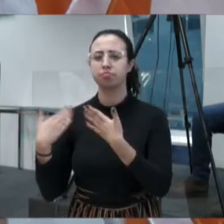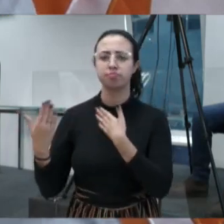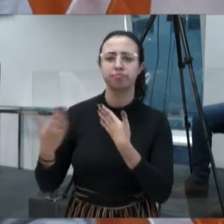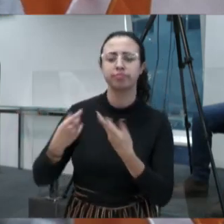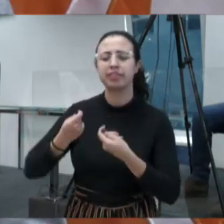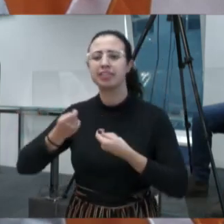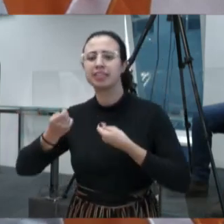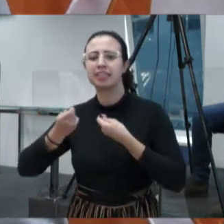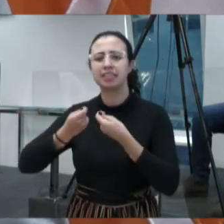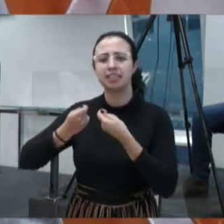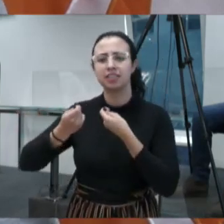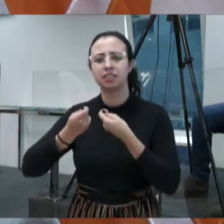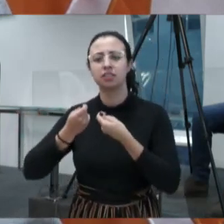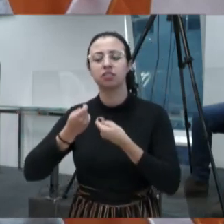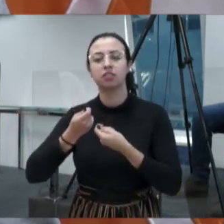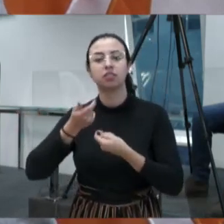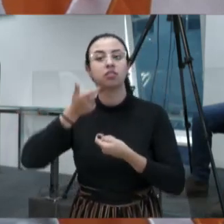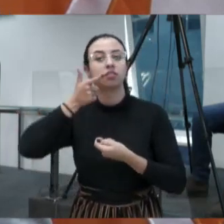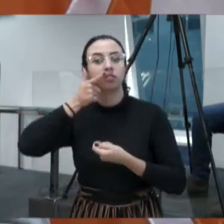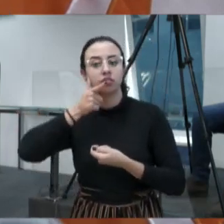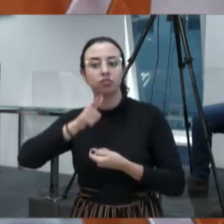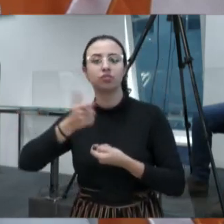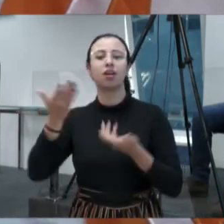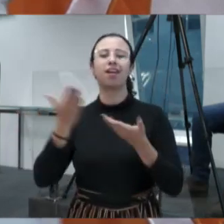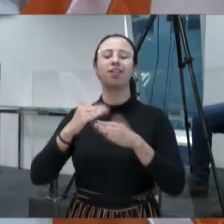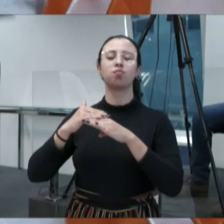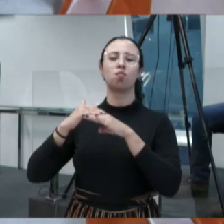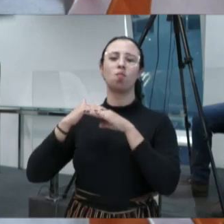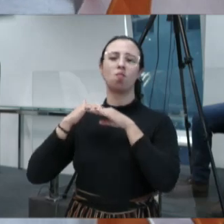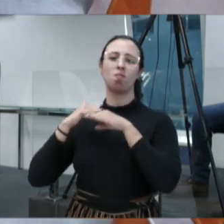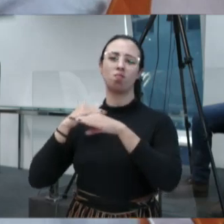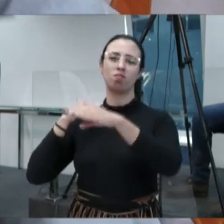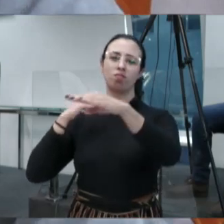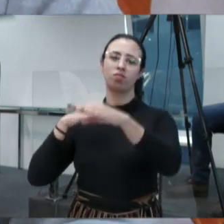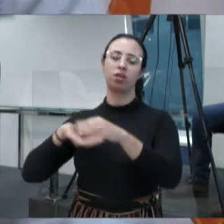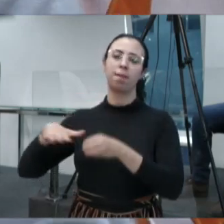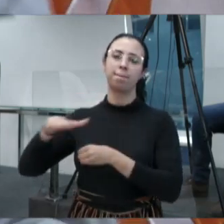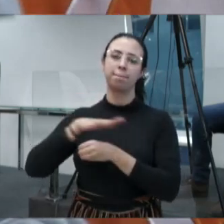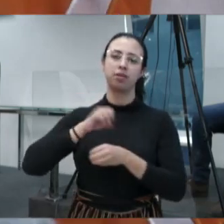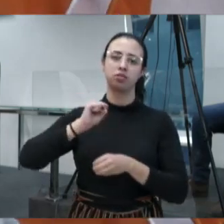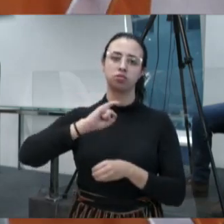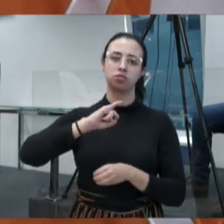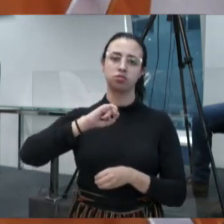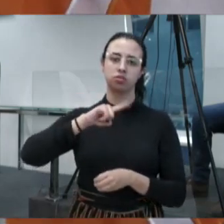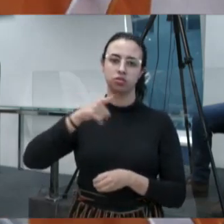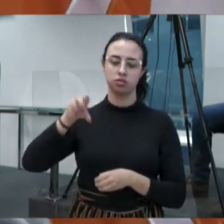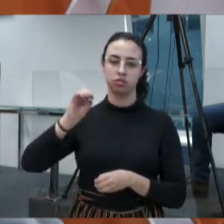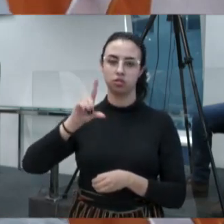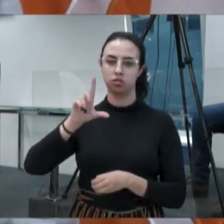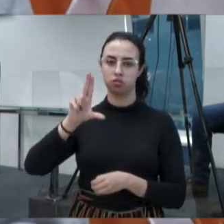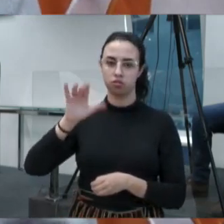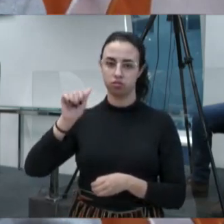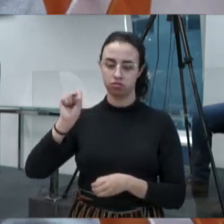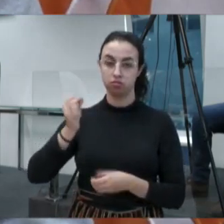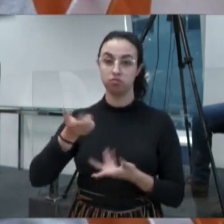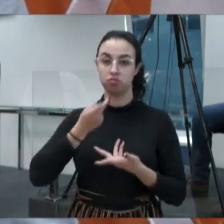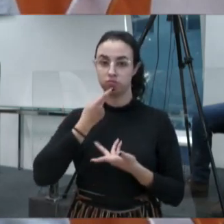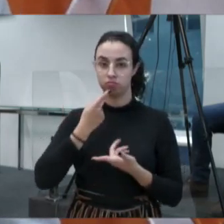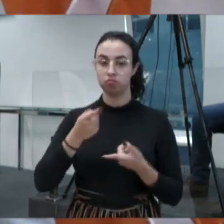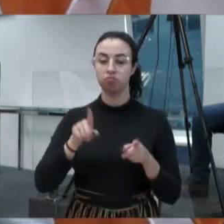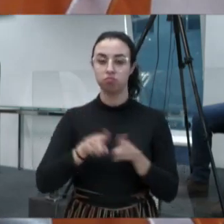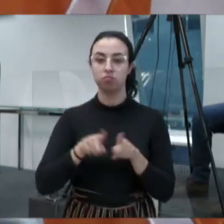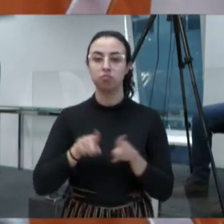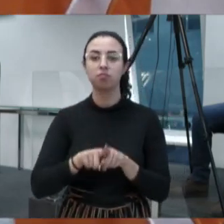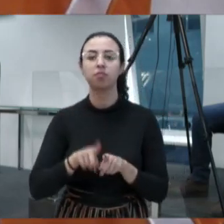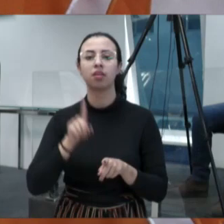está acontecendo mais essa pavimentação importante lá para o bairro São Lucas. E para finalizar, quero falar do Adote